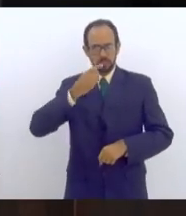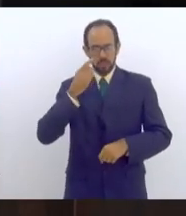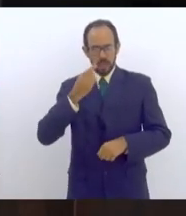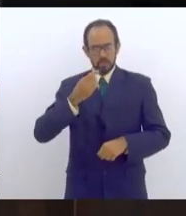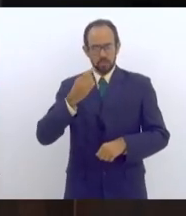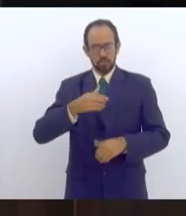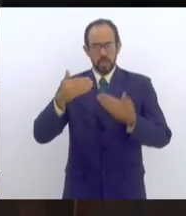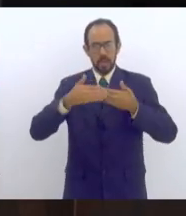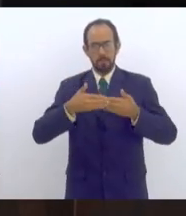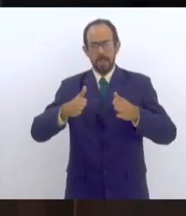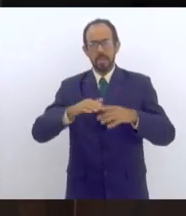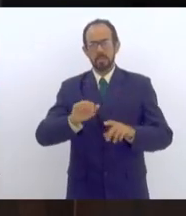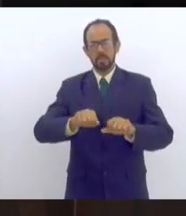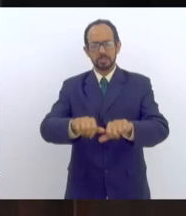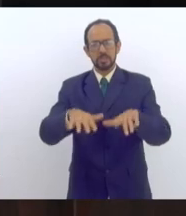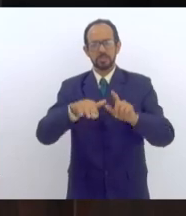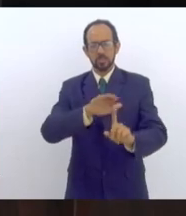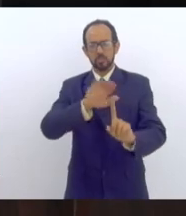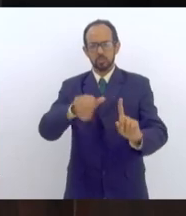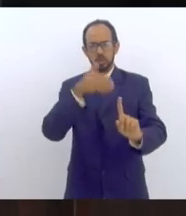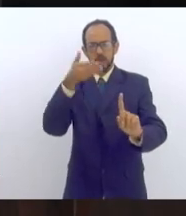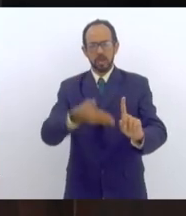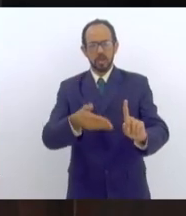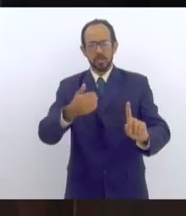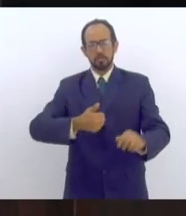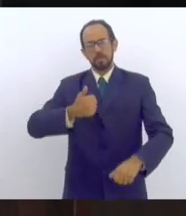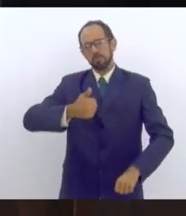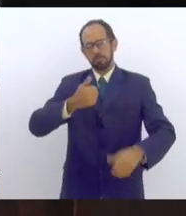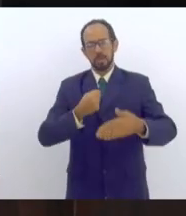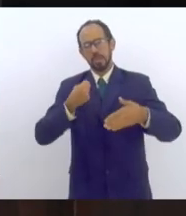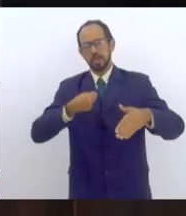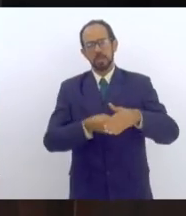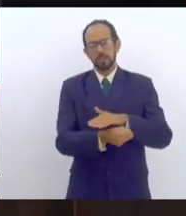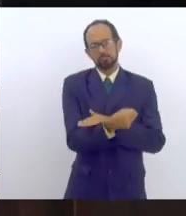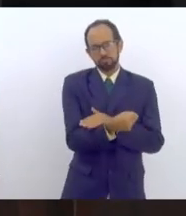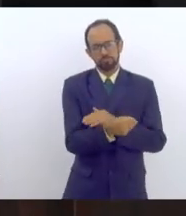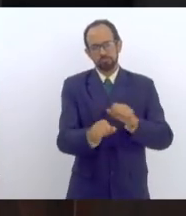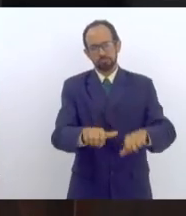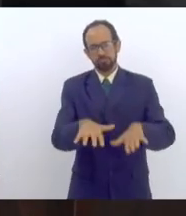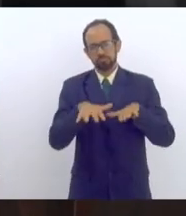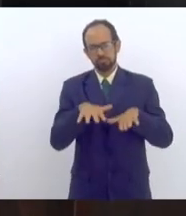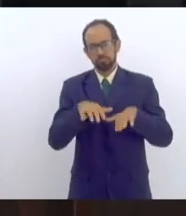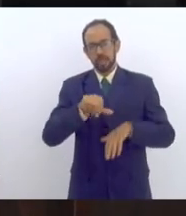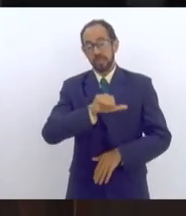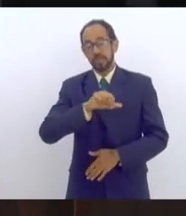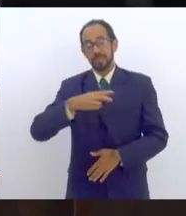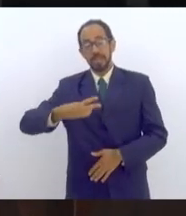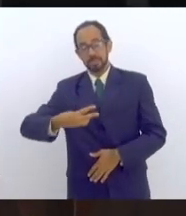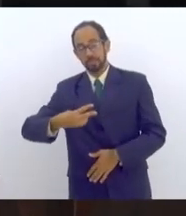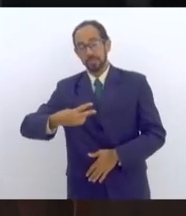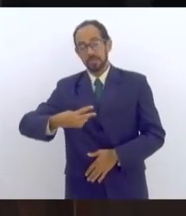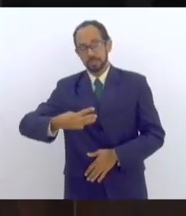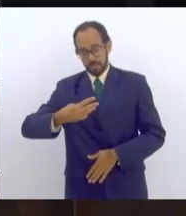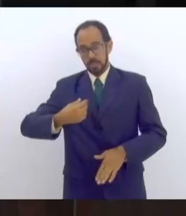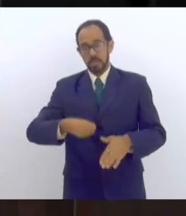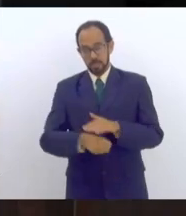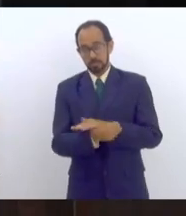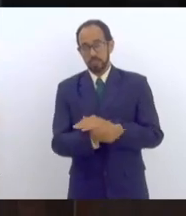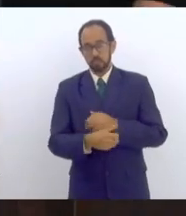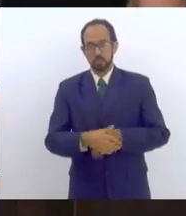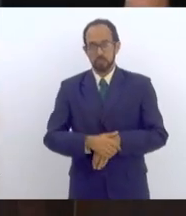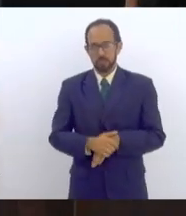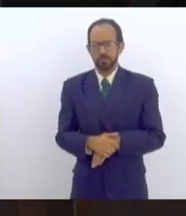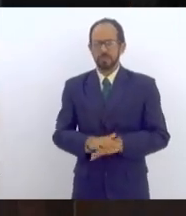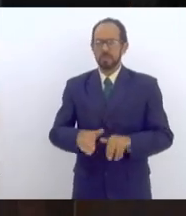aberta a sessão solene de instalação da primeira sessão legislativa da 13ª legislatura.